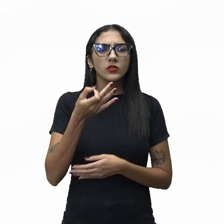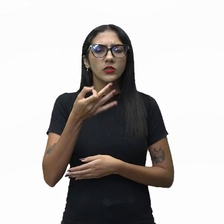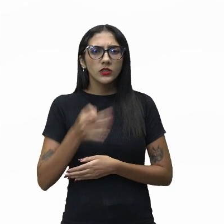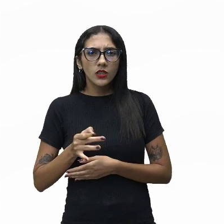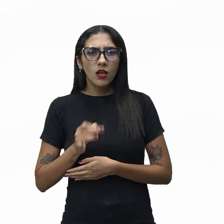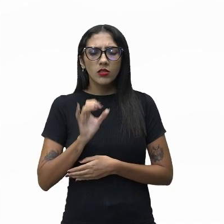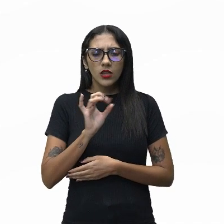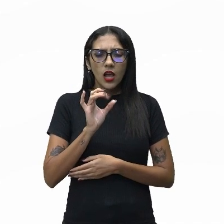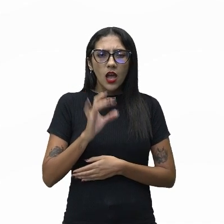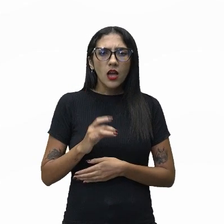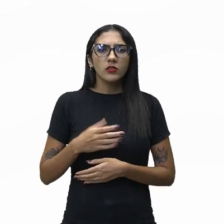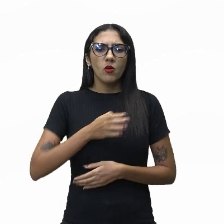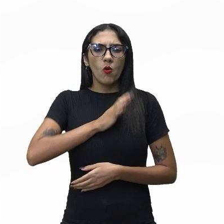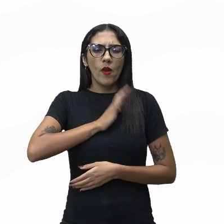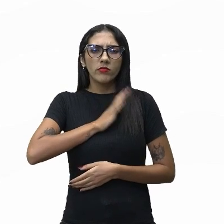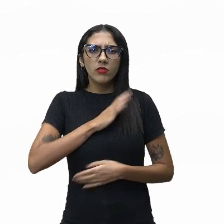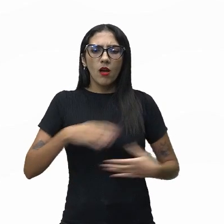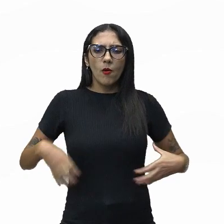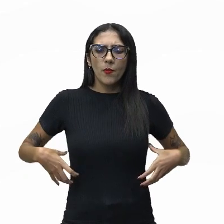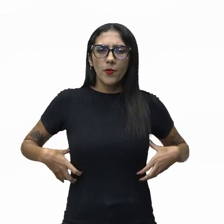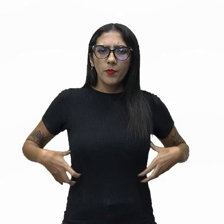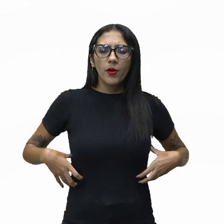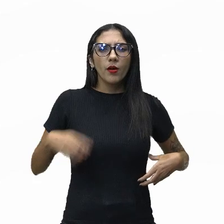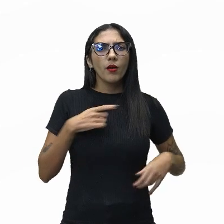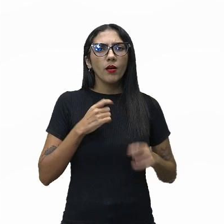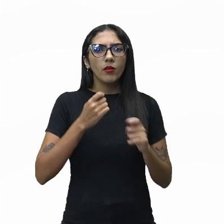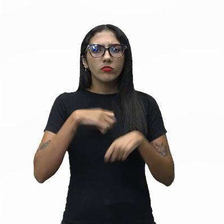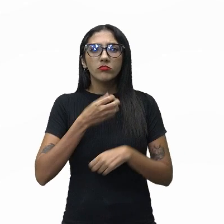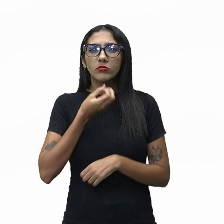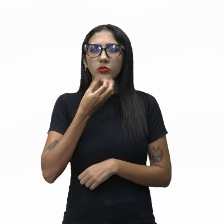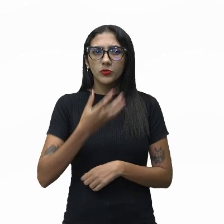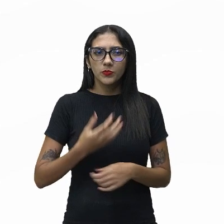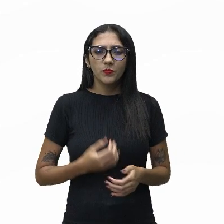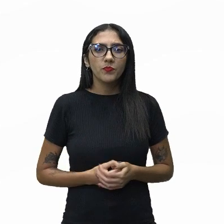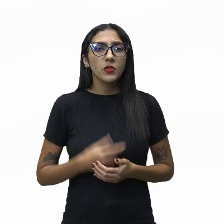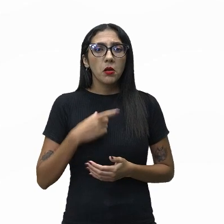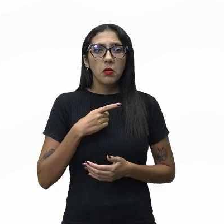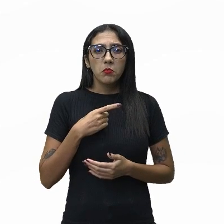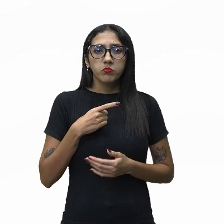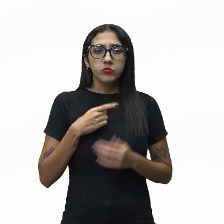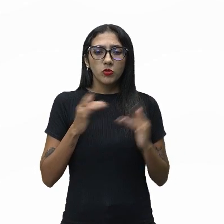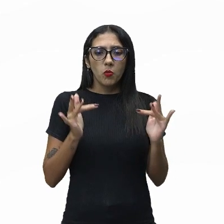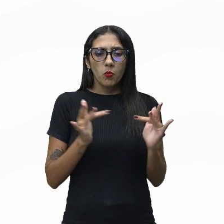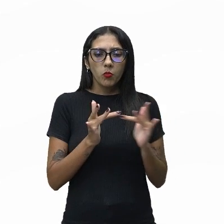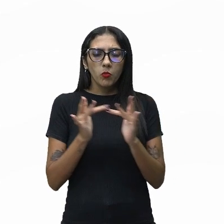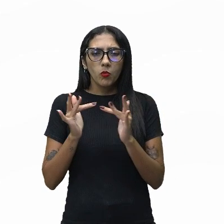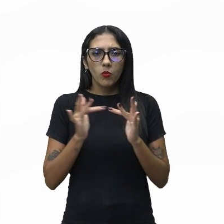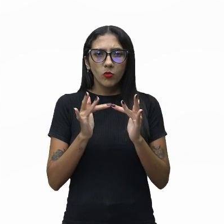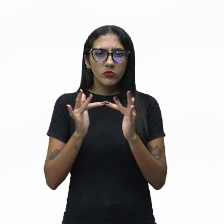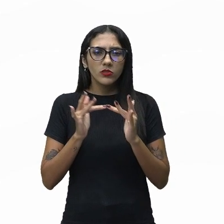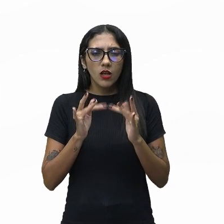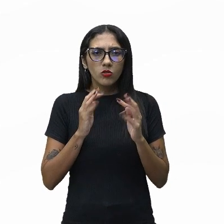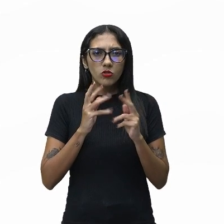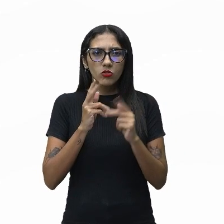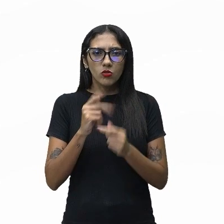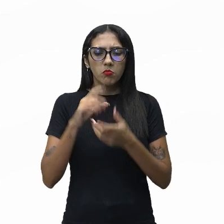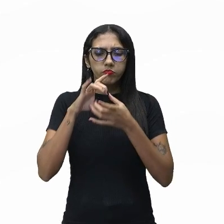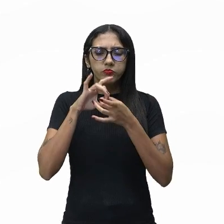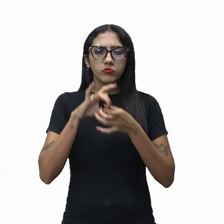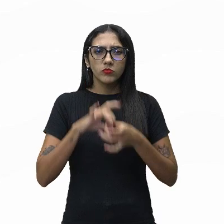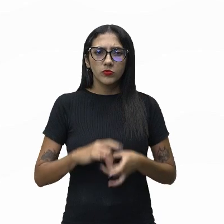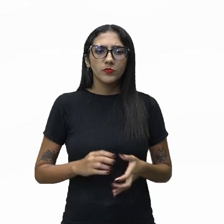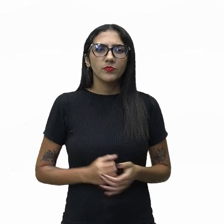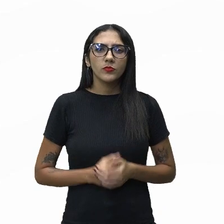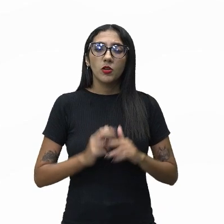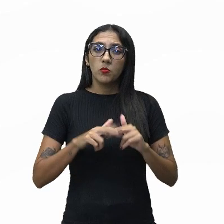cada órgão venha desempenhar o seu papel, para que haja, né, ali uma harmonia no funcionamento do organismo. Por isso que a gente